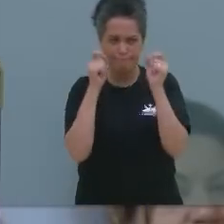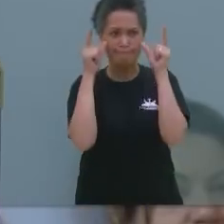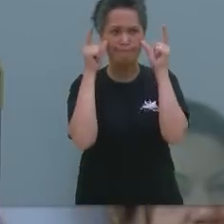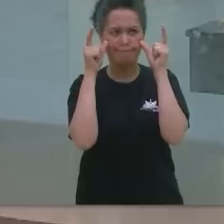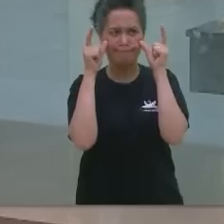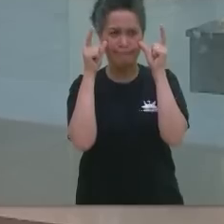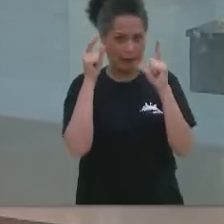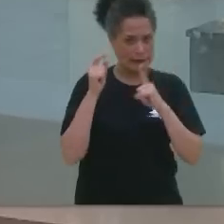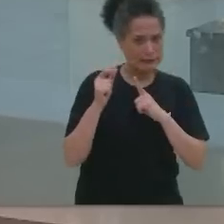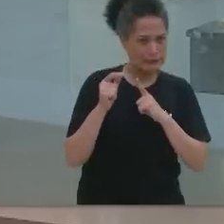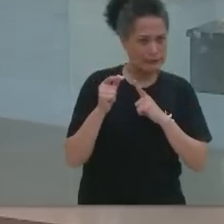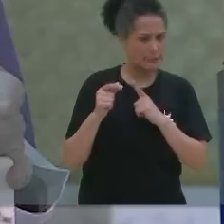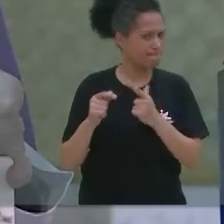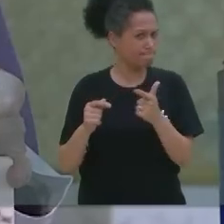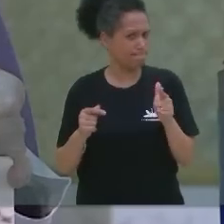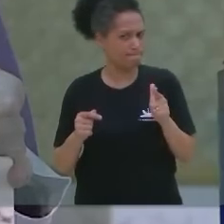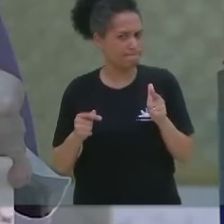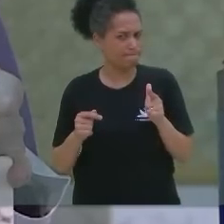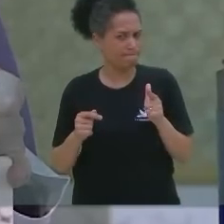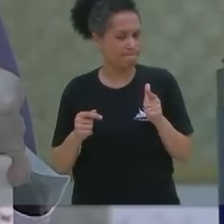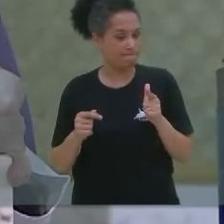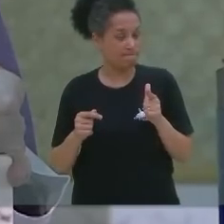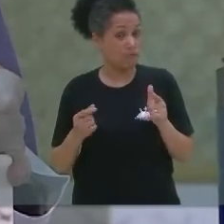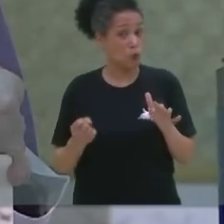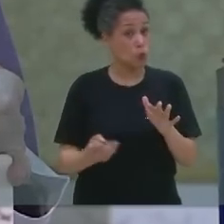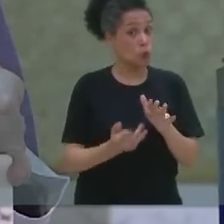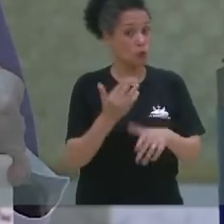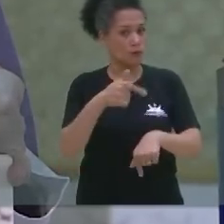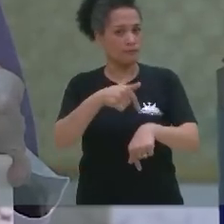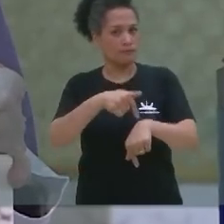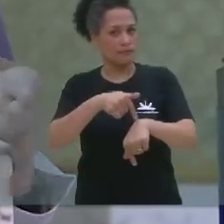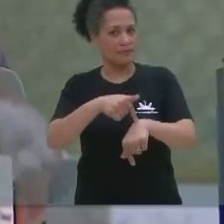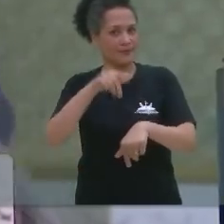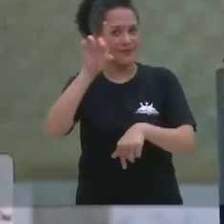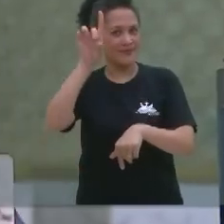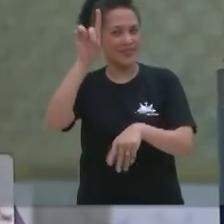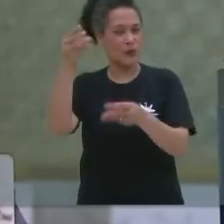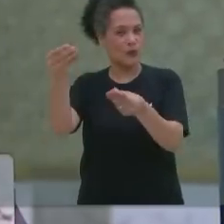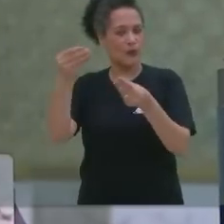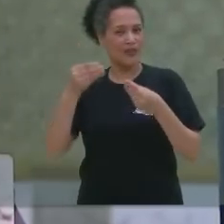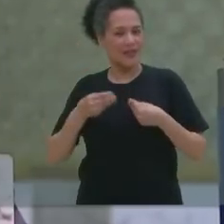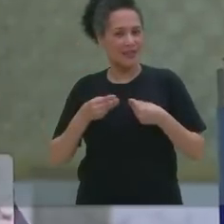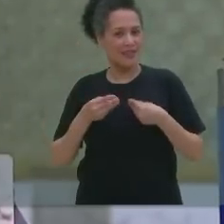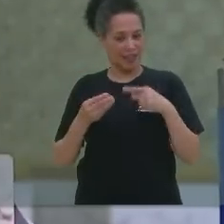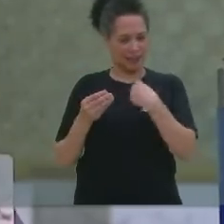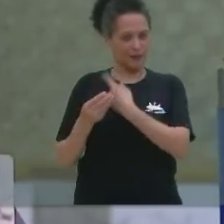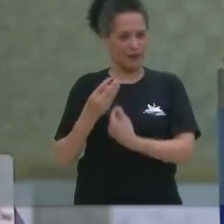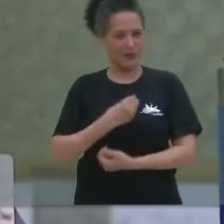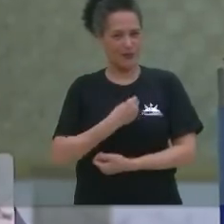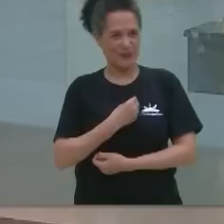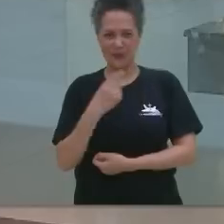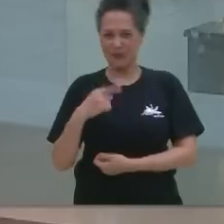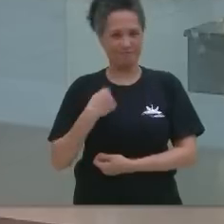Quantas oportunidades Deus dá em nossa vida e a gente não aproveita?